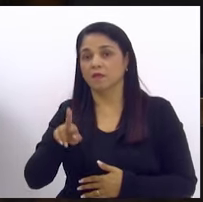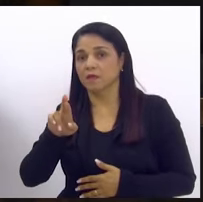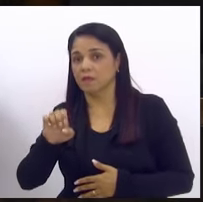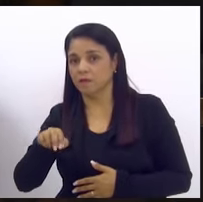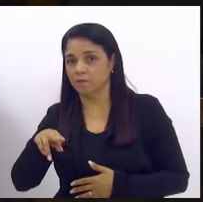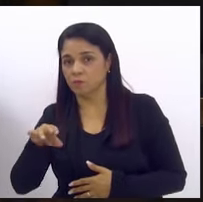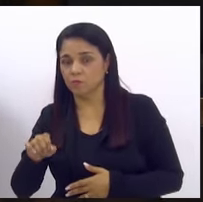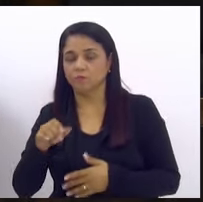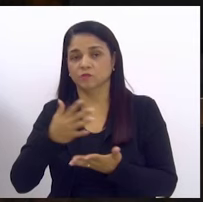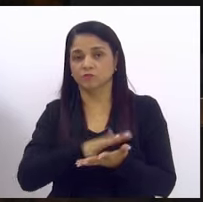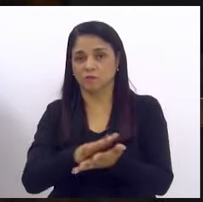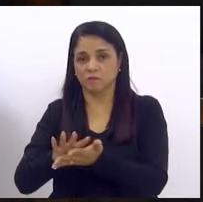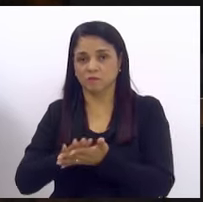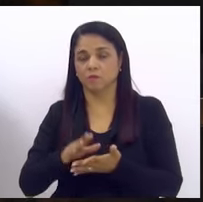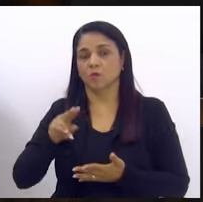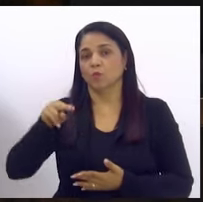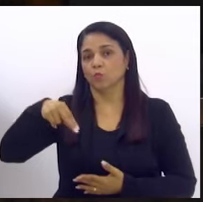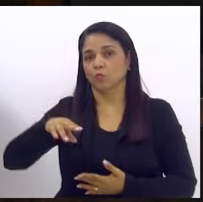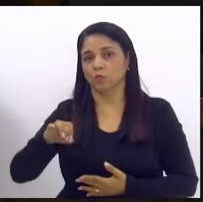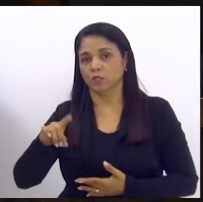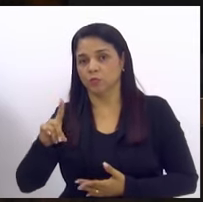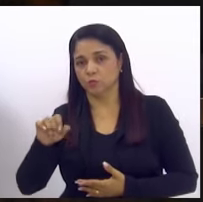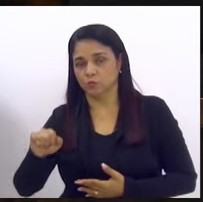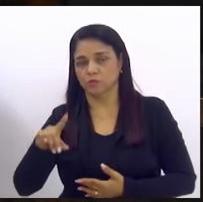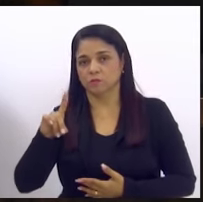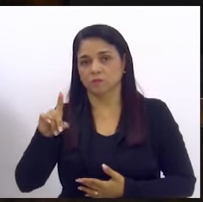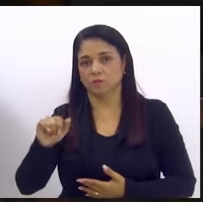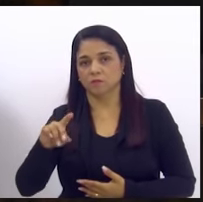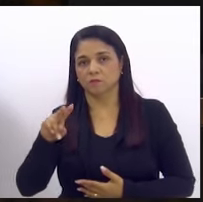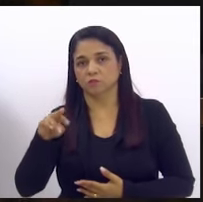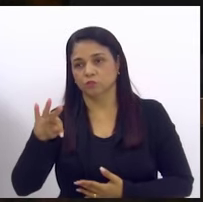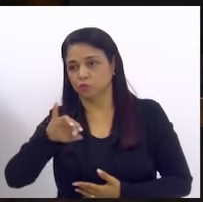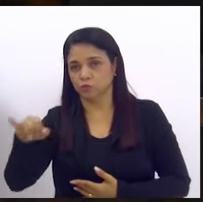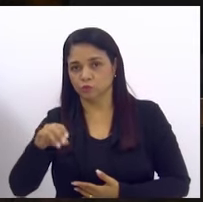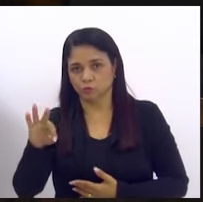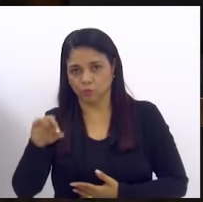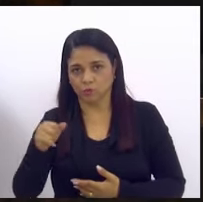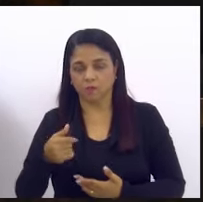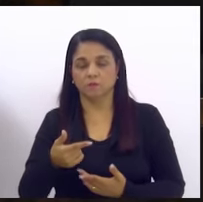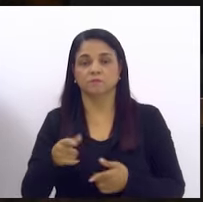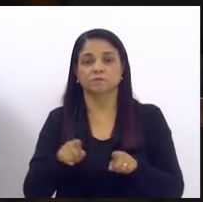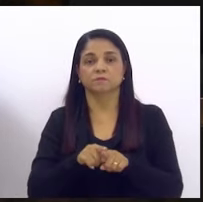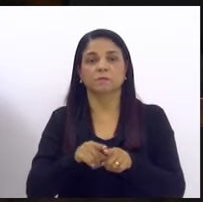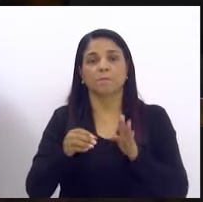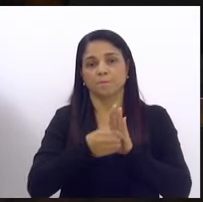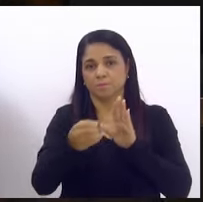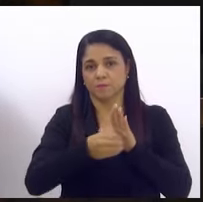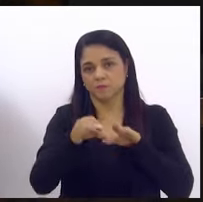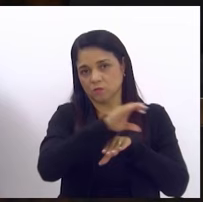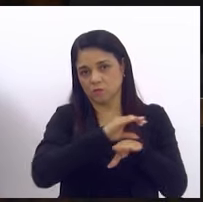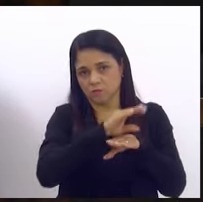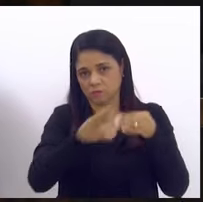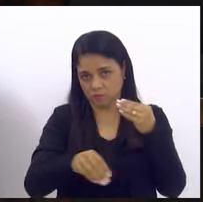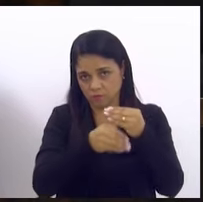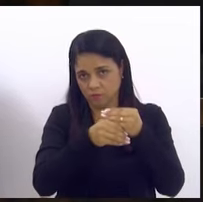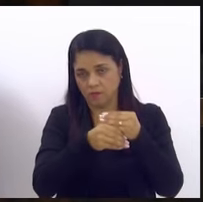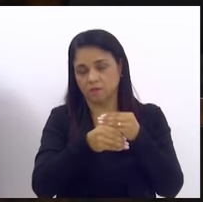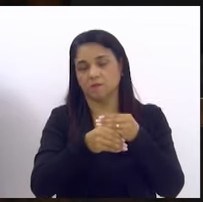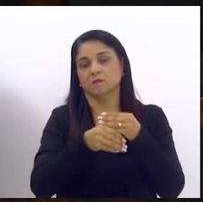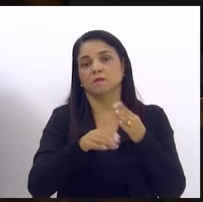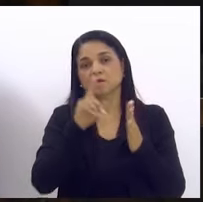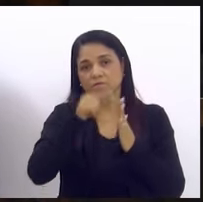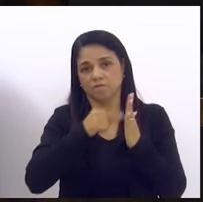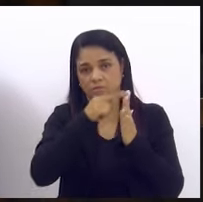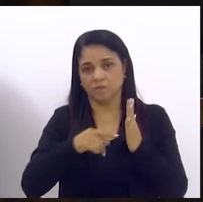Samba, Unidos da Tijuca e dá outras providências. Pendendo de parecer da Comissão de Emendas Constitucionais e